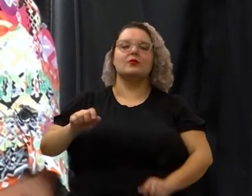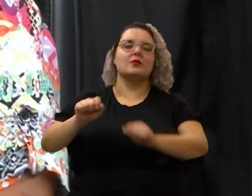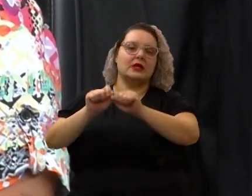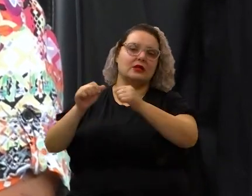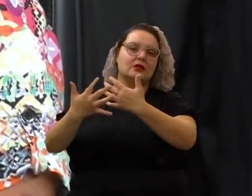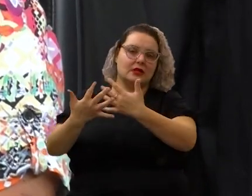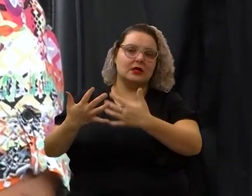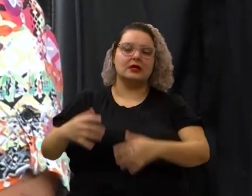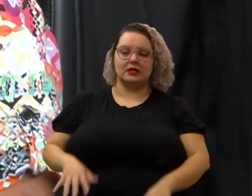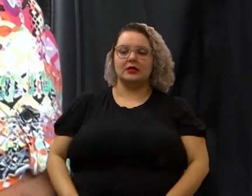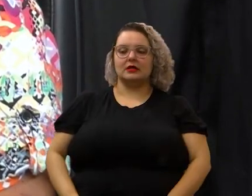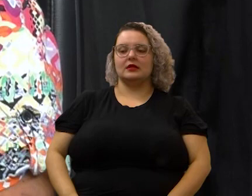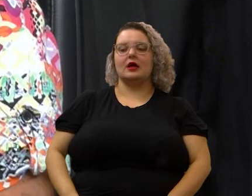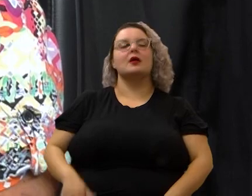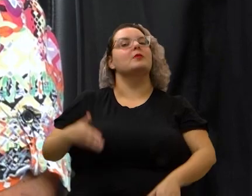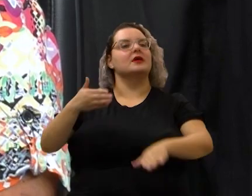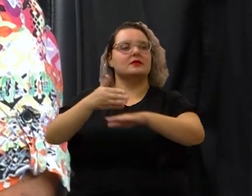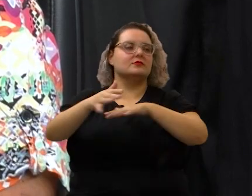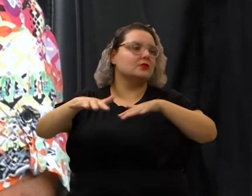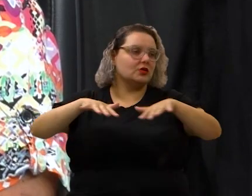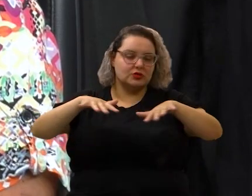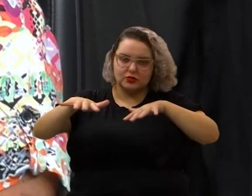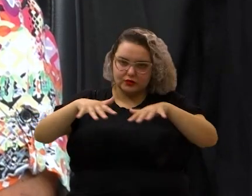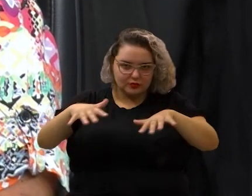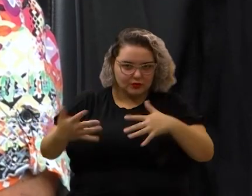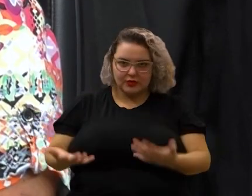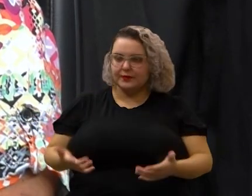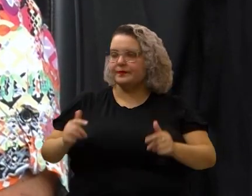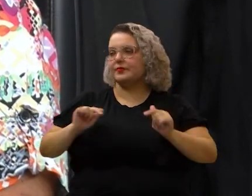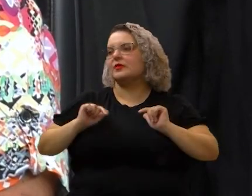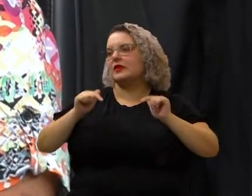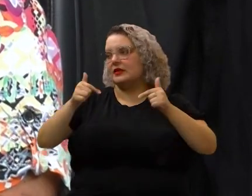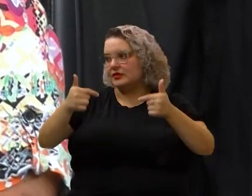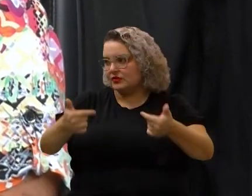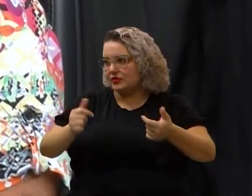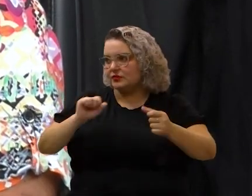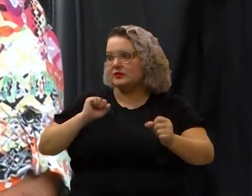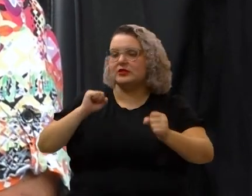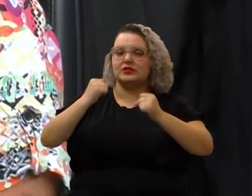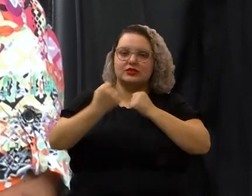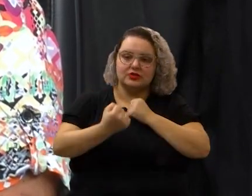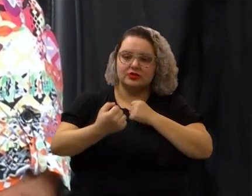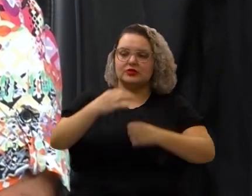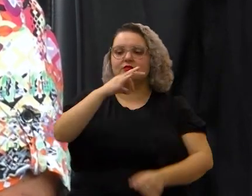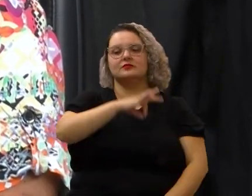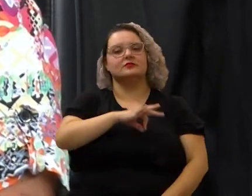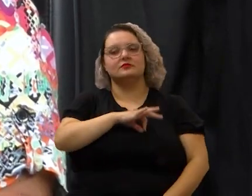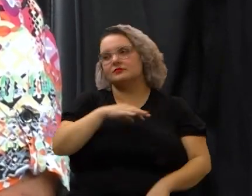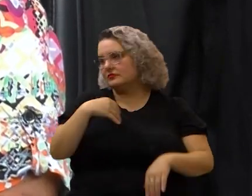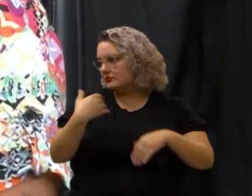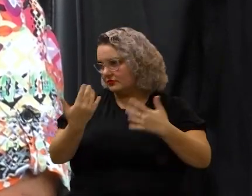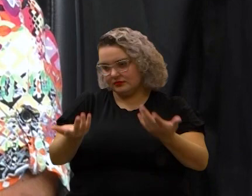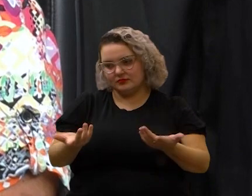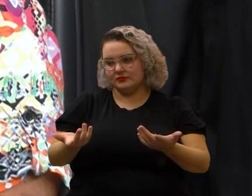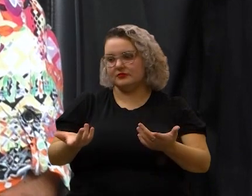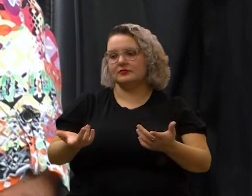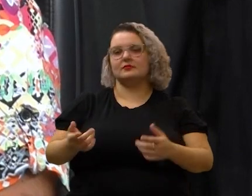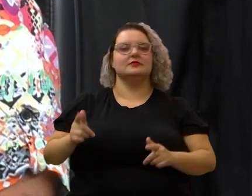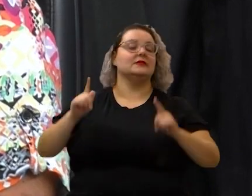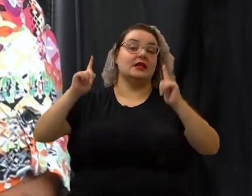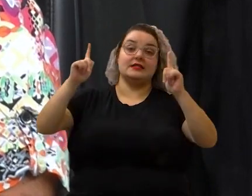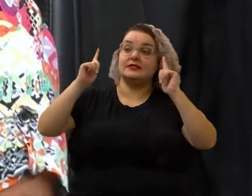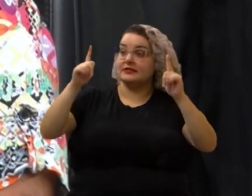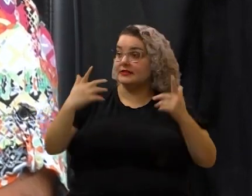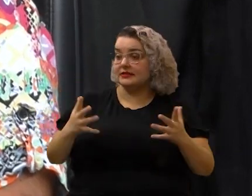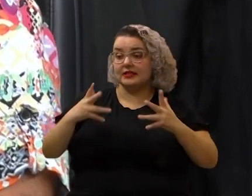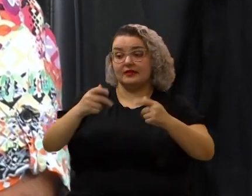movimento sindical também, participei das lutas, né, para a defesa do reajuste salarial e, né,